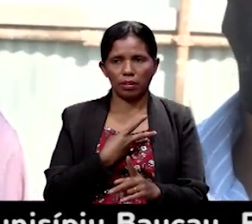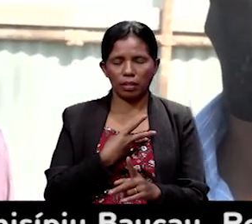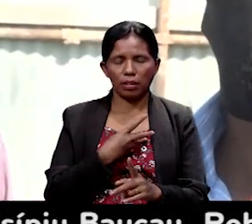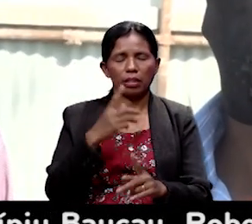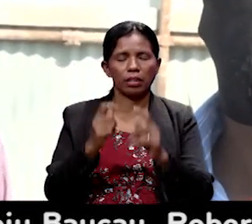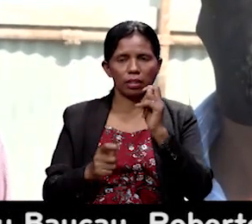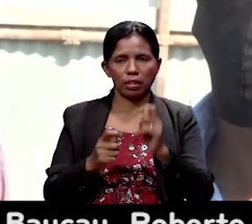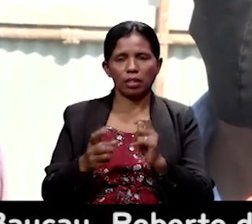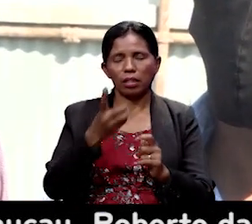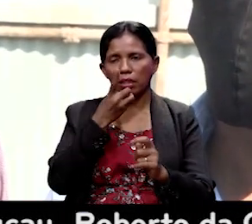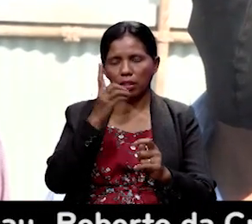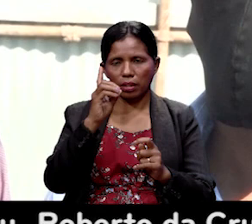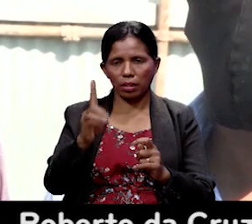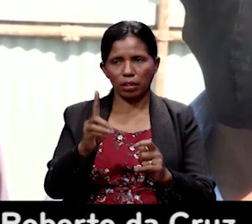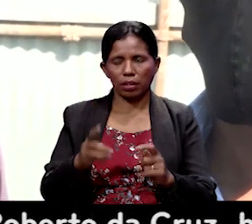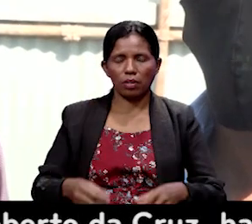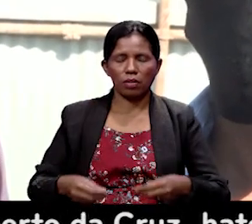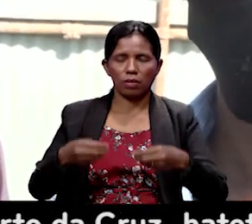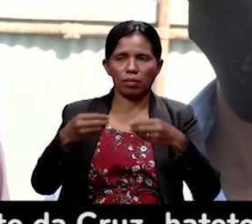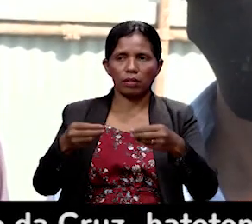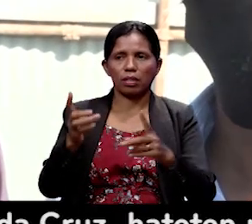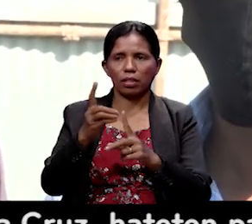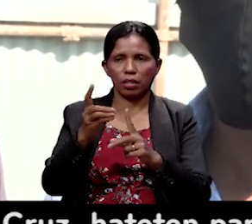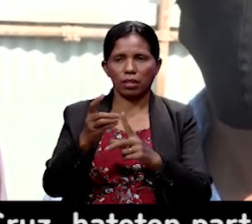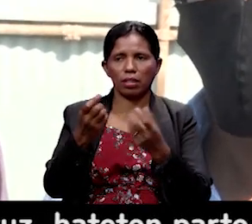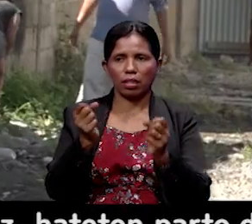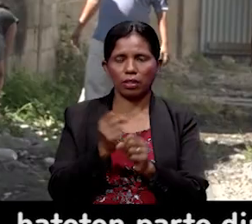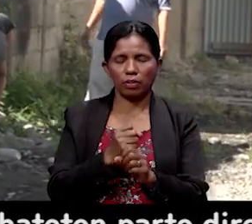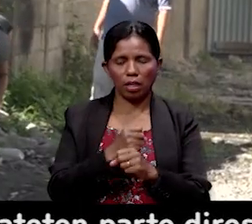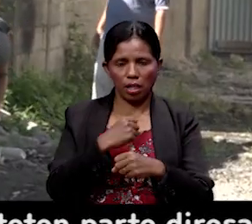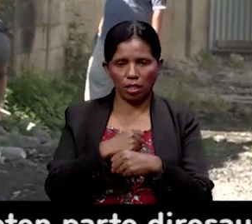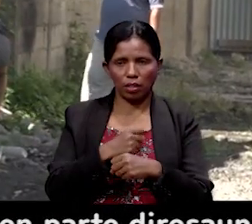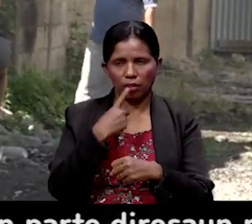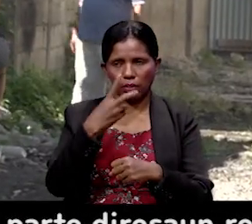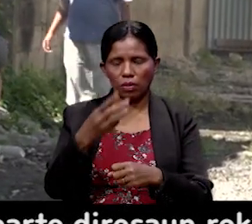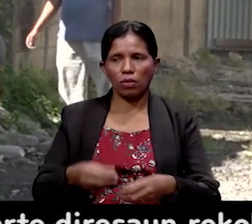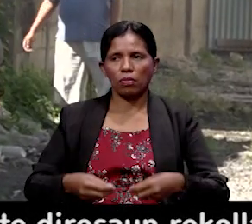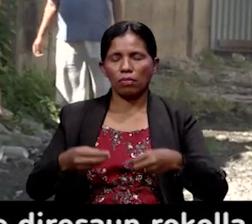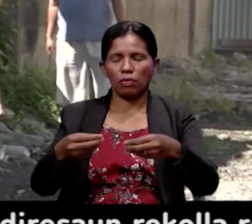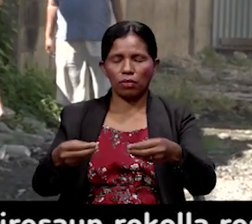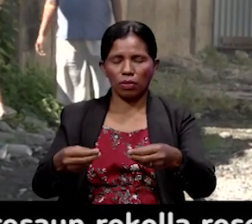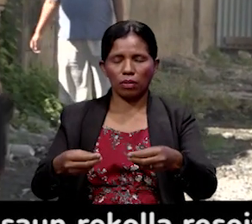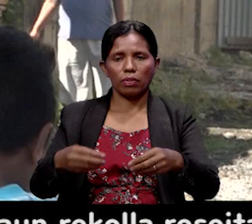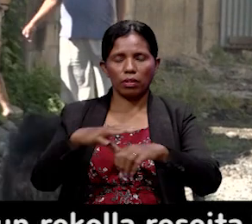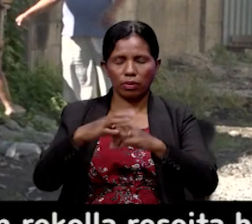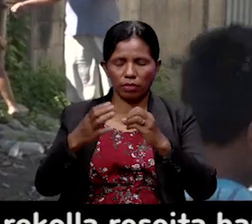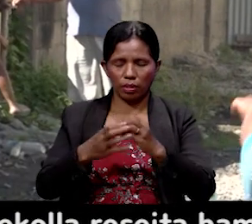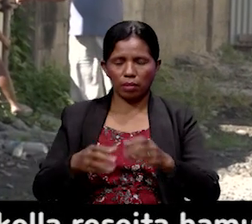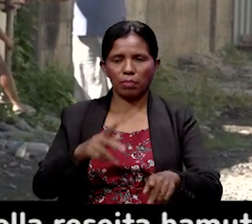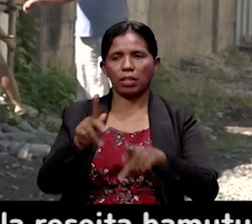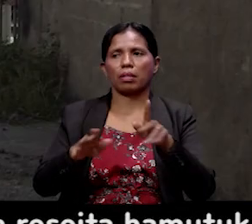tribunal decreta restituição posse, ou ininia data realização a do restituir posse, que for fila fale posse vai requerente.